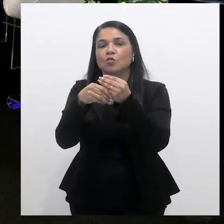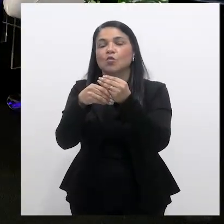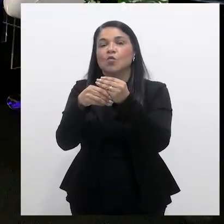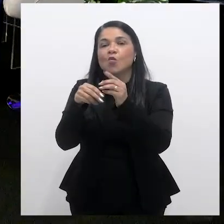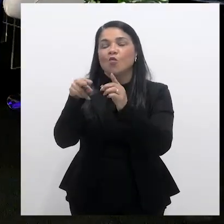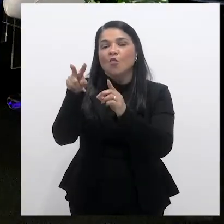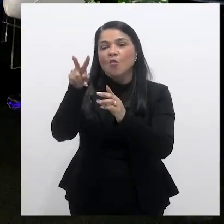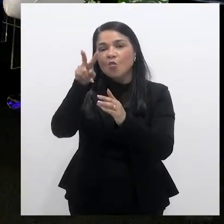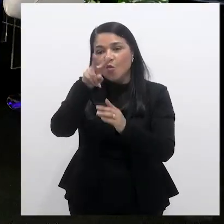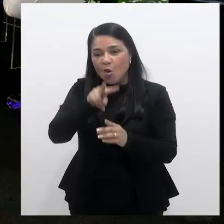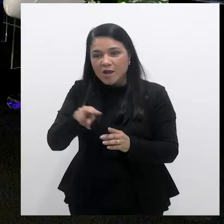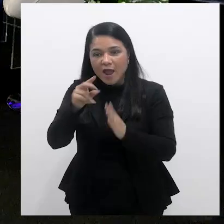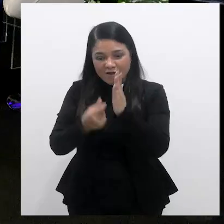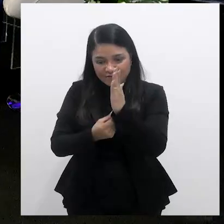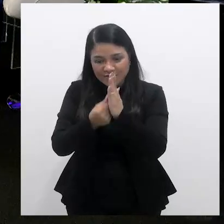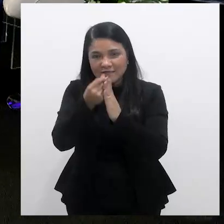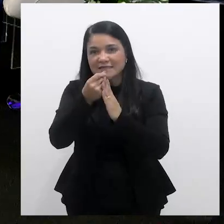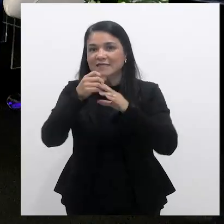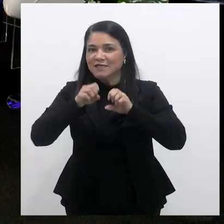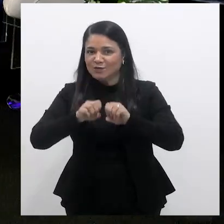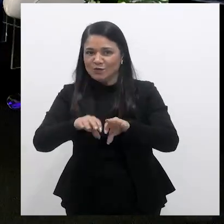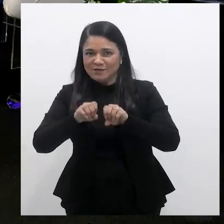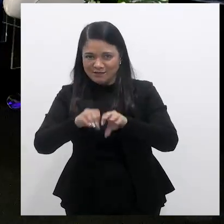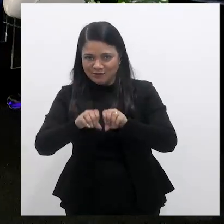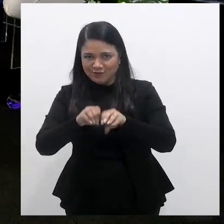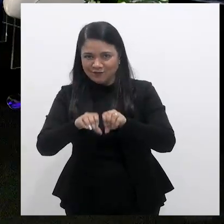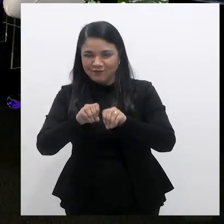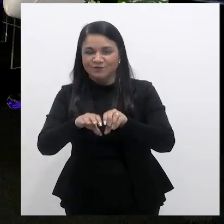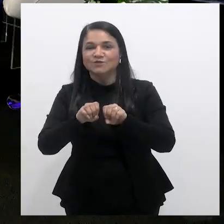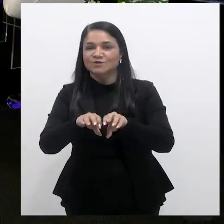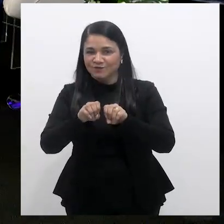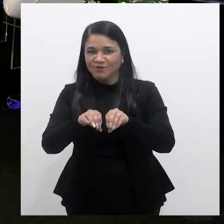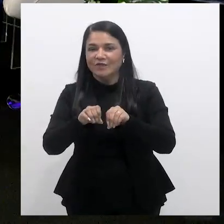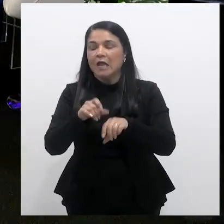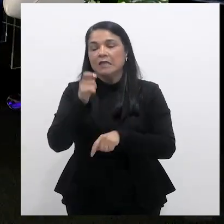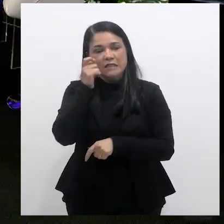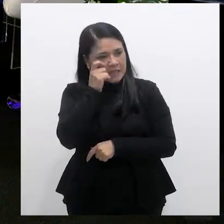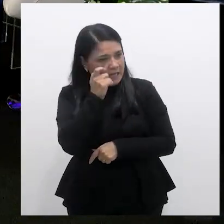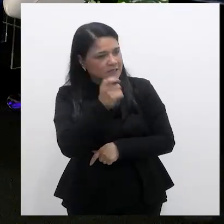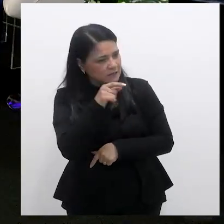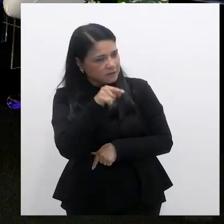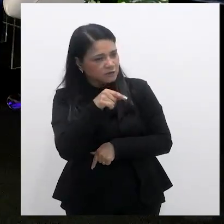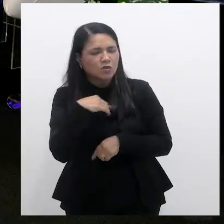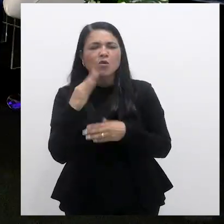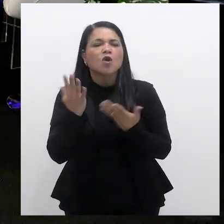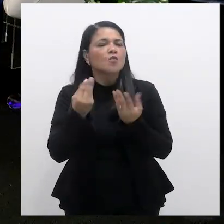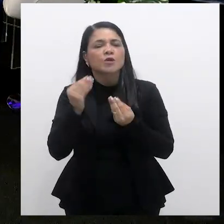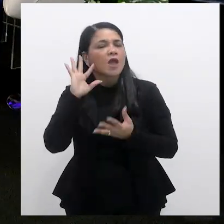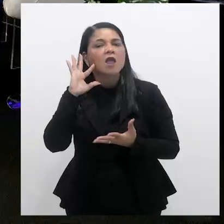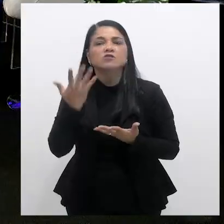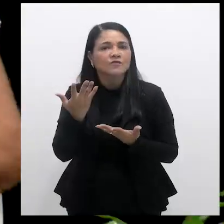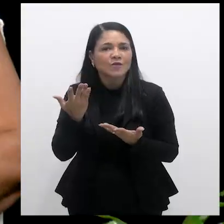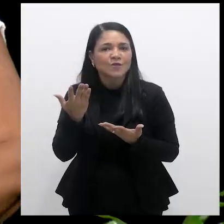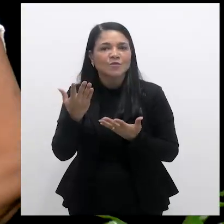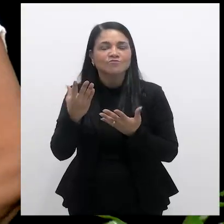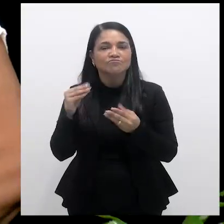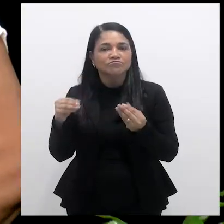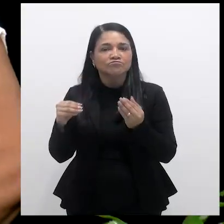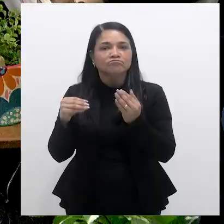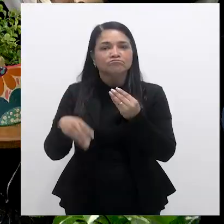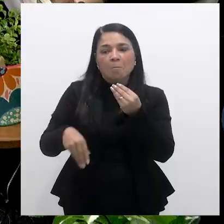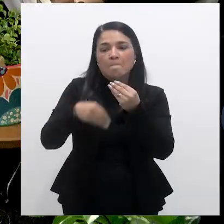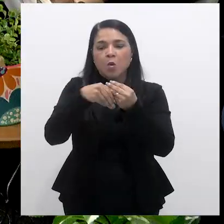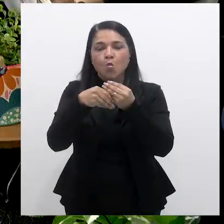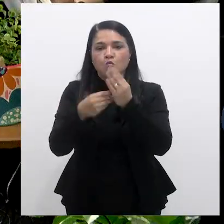financeiro, que é justamente... Eu ia comentar sobre isso. Estou falando sobre educação financeira, que eu acho interessantíssimo, né? O que vocês resolveram colocar? Então,